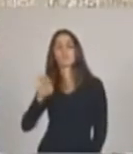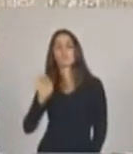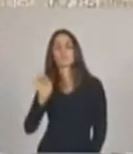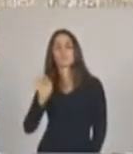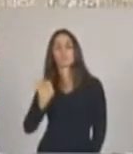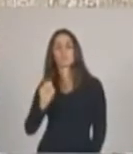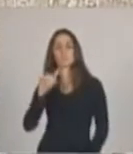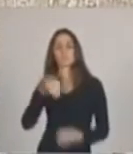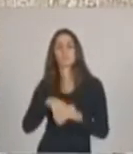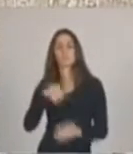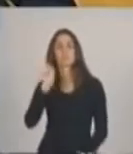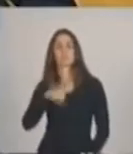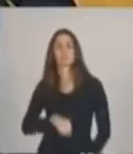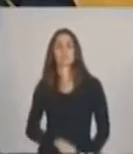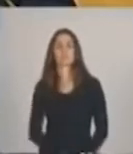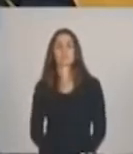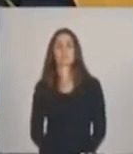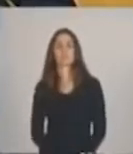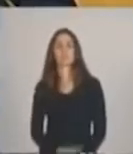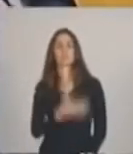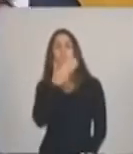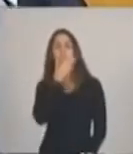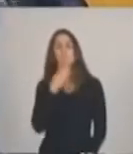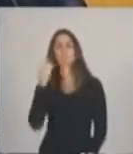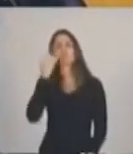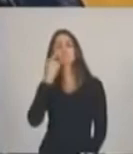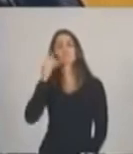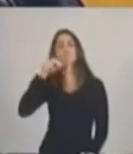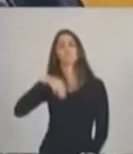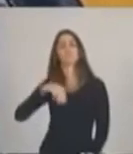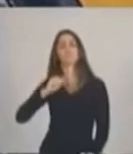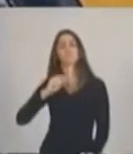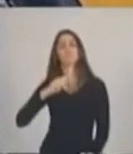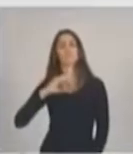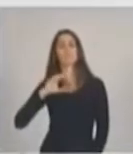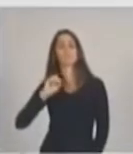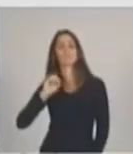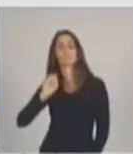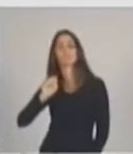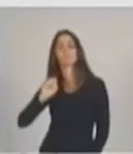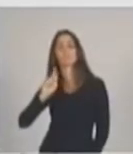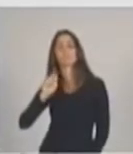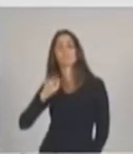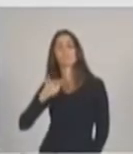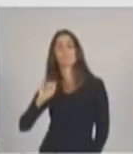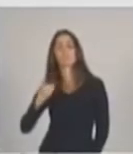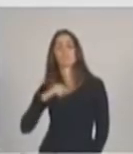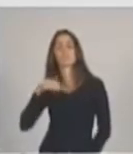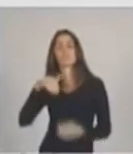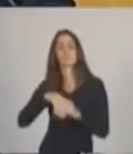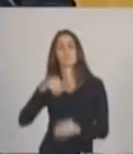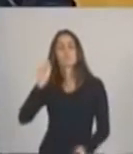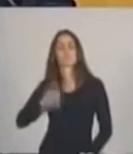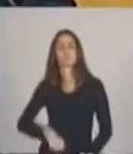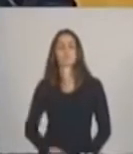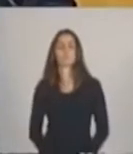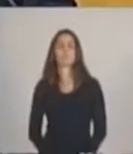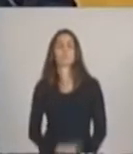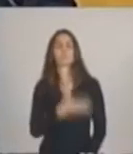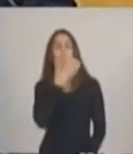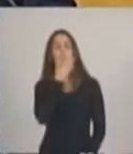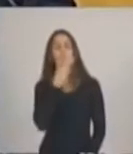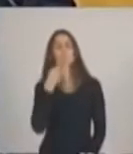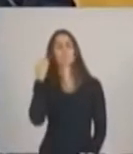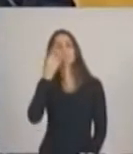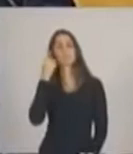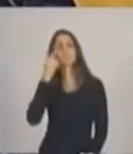Sim. Vota sim. Deputado Marcos Garcia. Voto sim, meu presidente. Vota sim, deputado Marcos